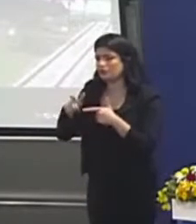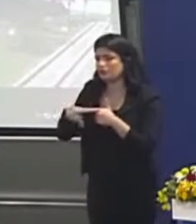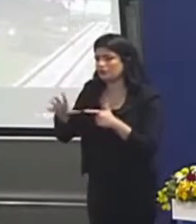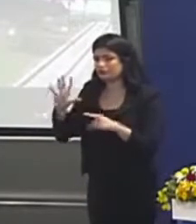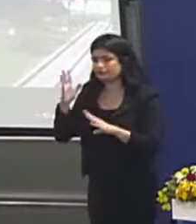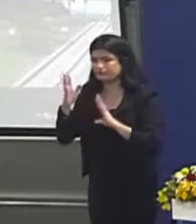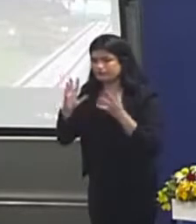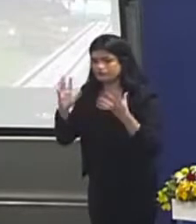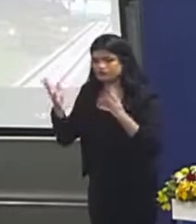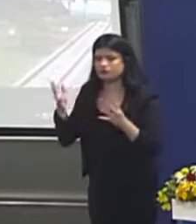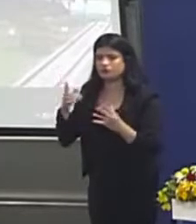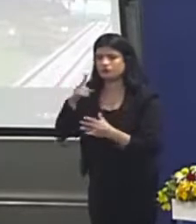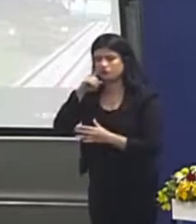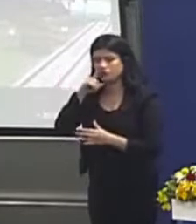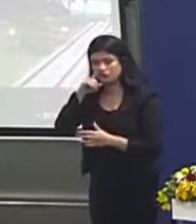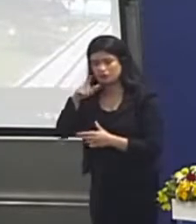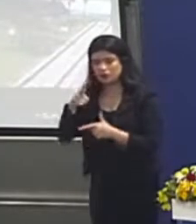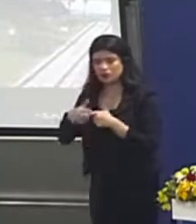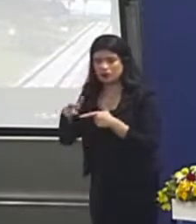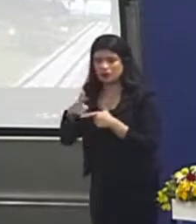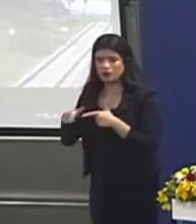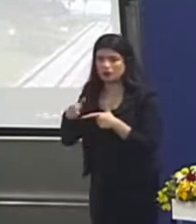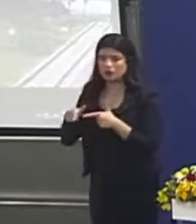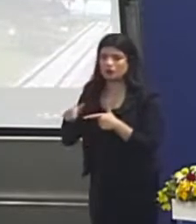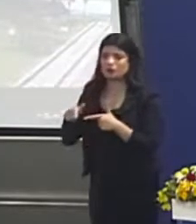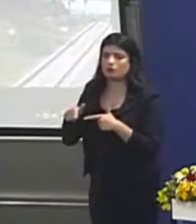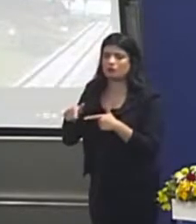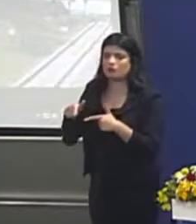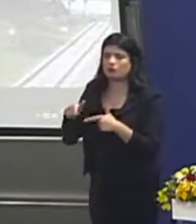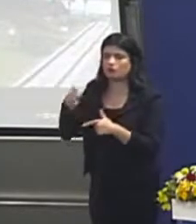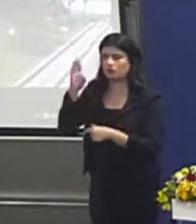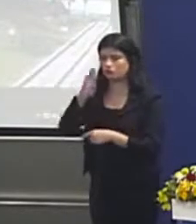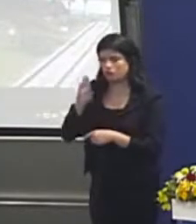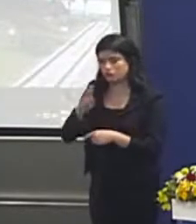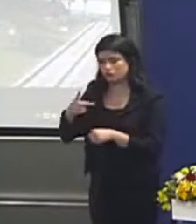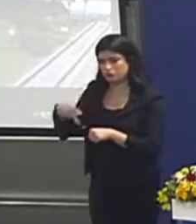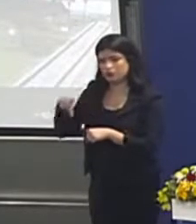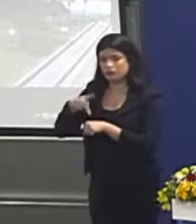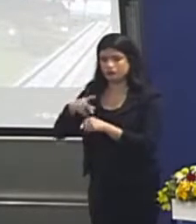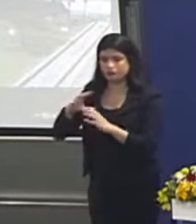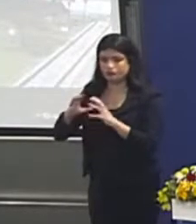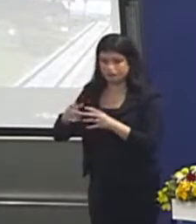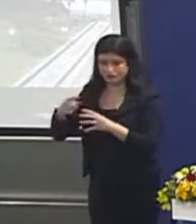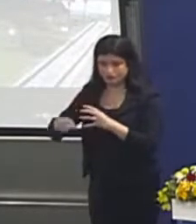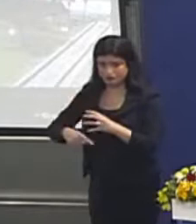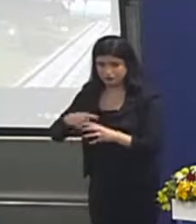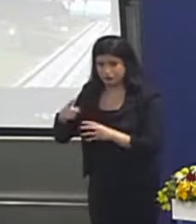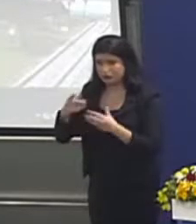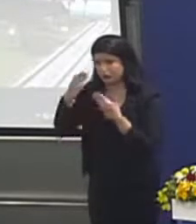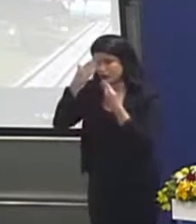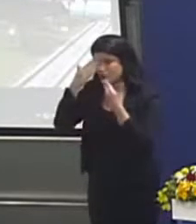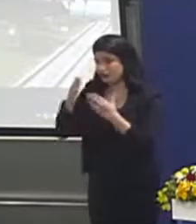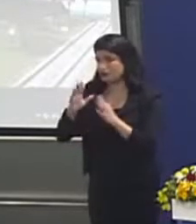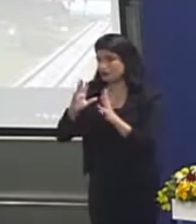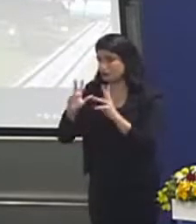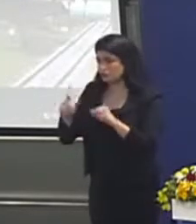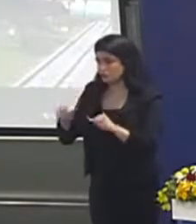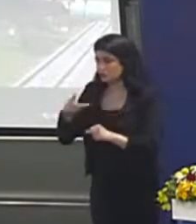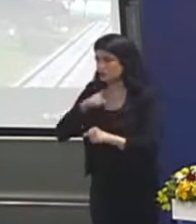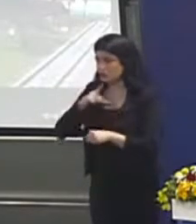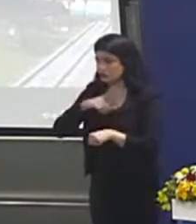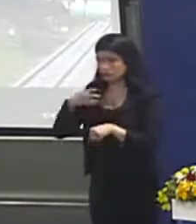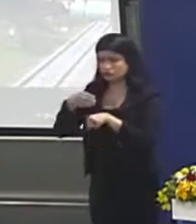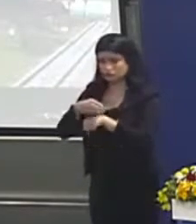pelos desdobramentos da terrível crise sanitária e social dos últimos tempos. Agradeço às membras e membros, colaboradoras e